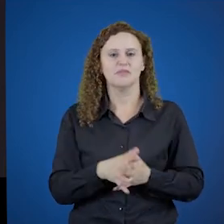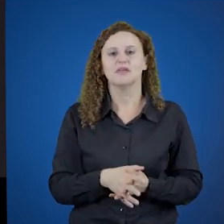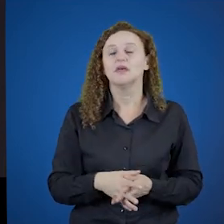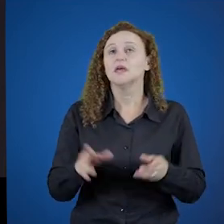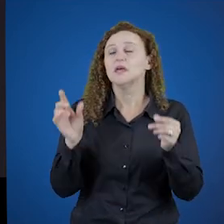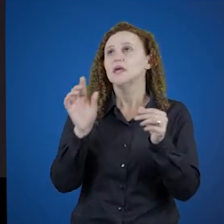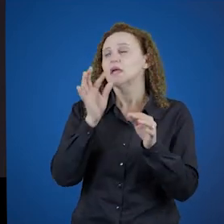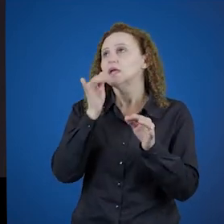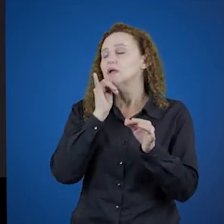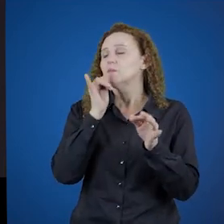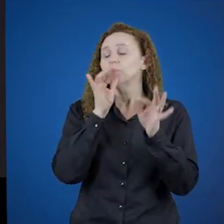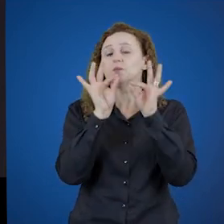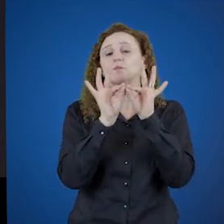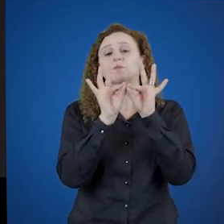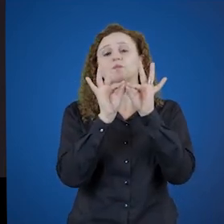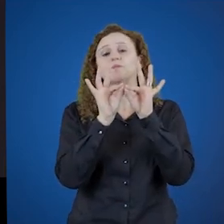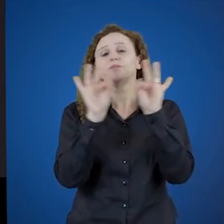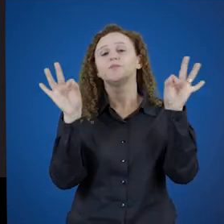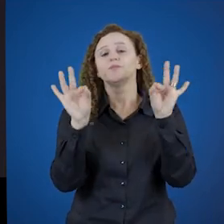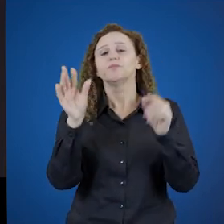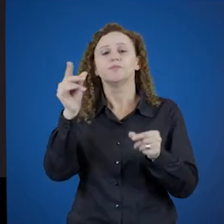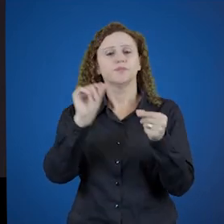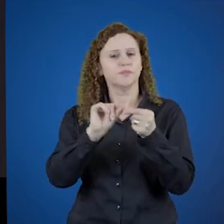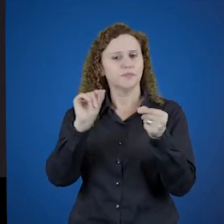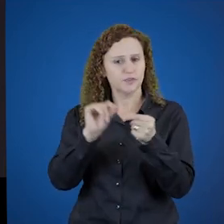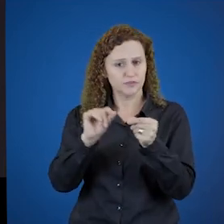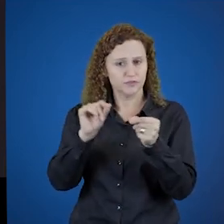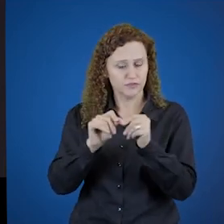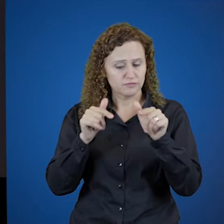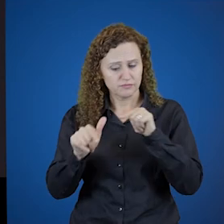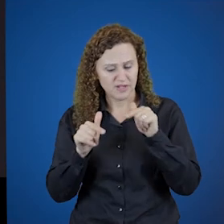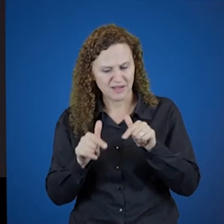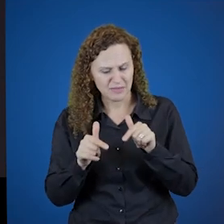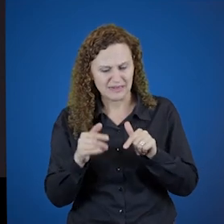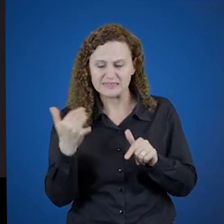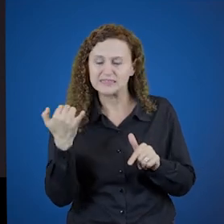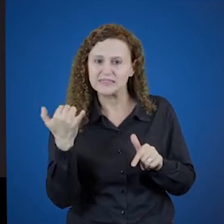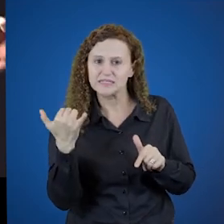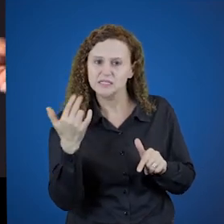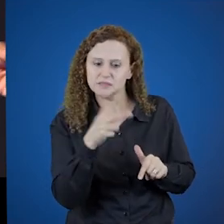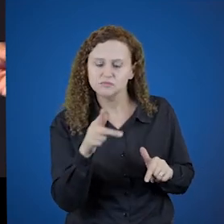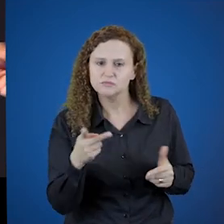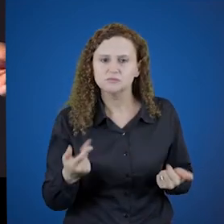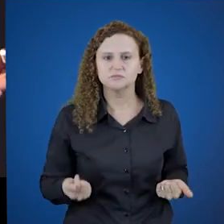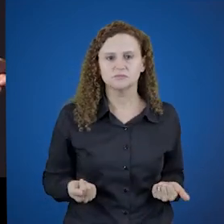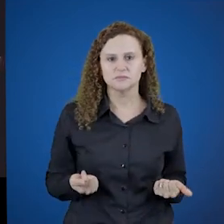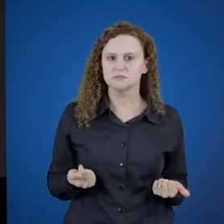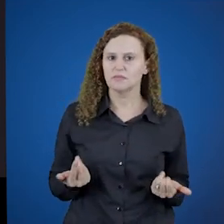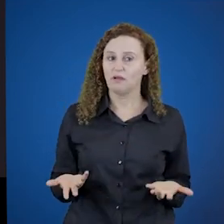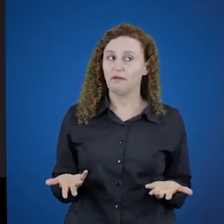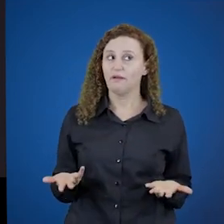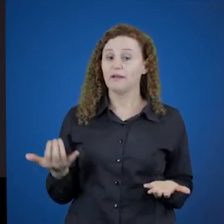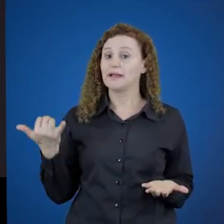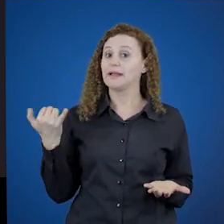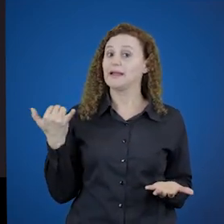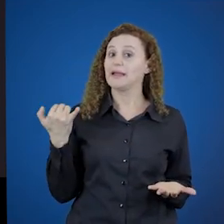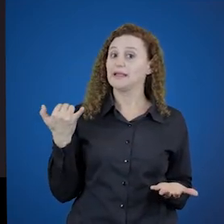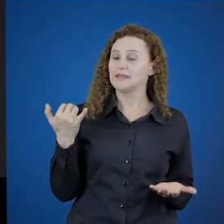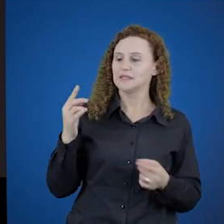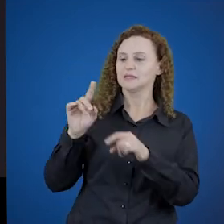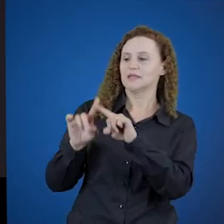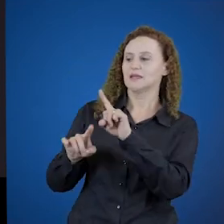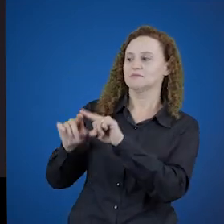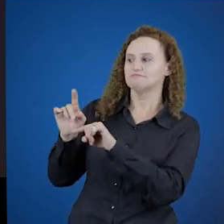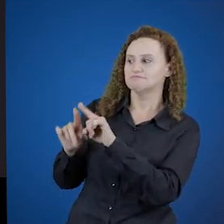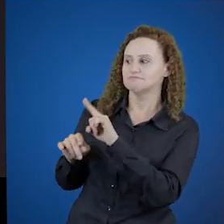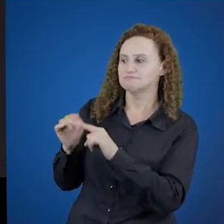eu fiz o trabalho para o professor com caneta olha caneta e também